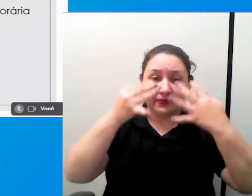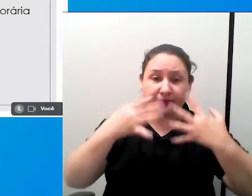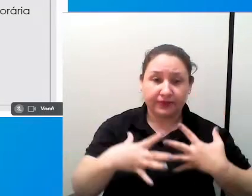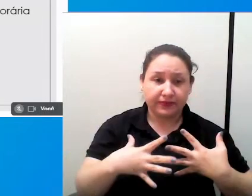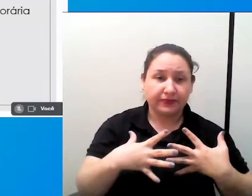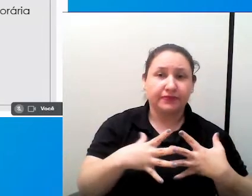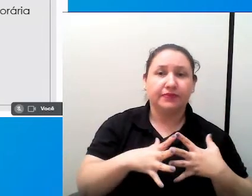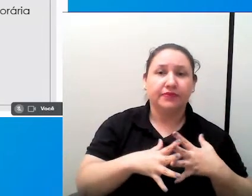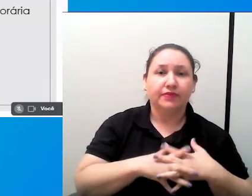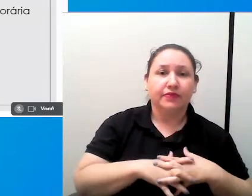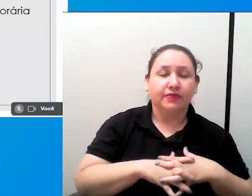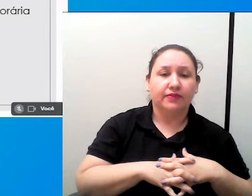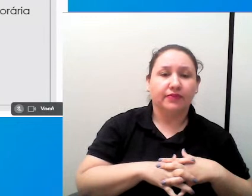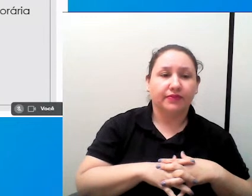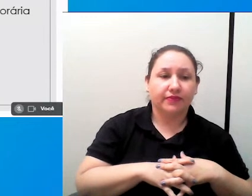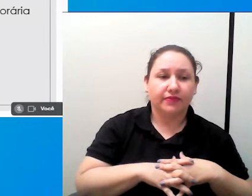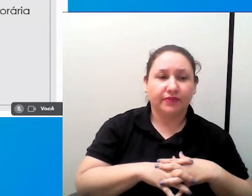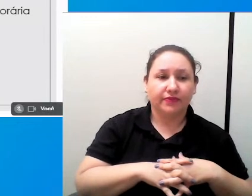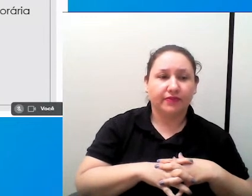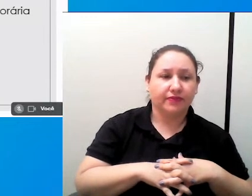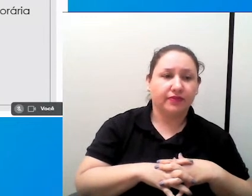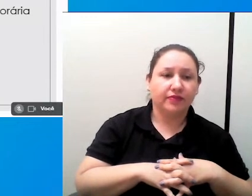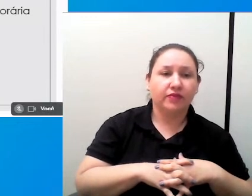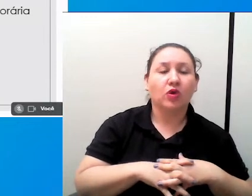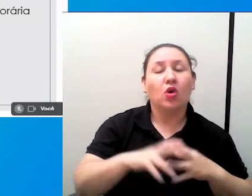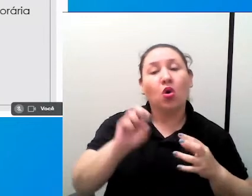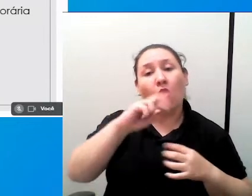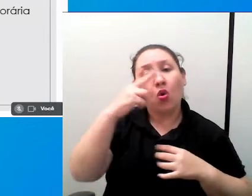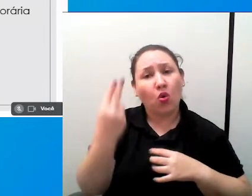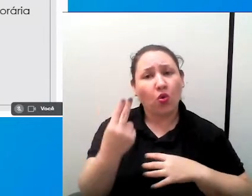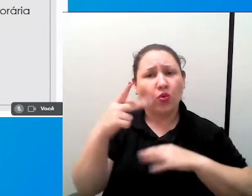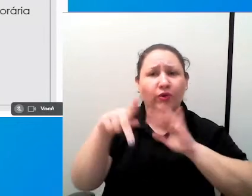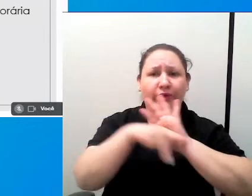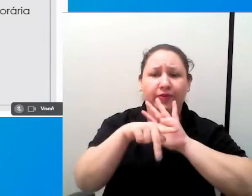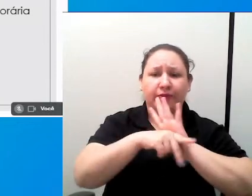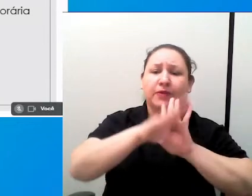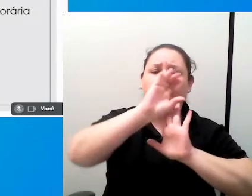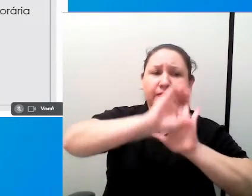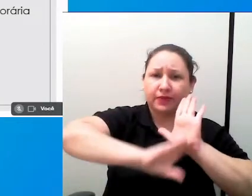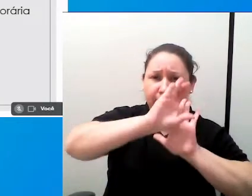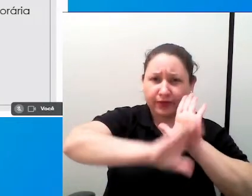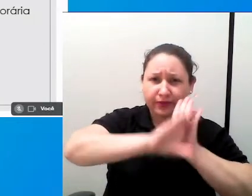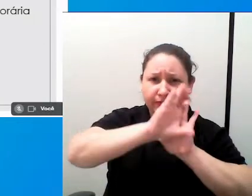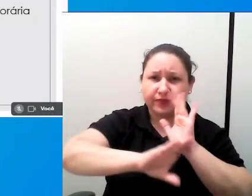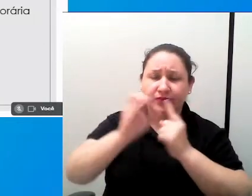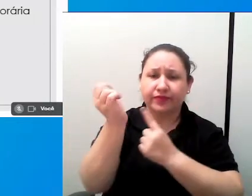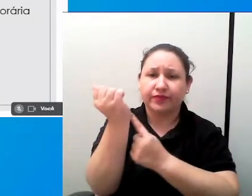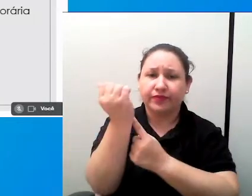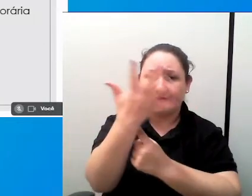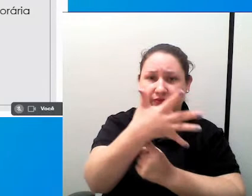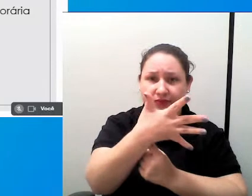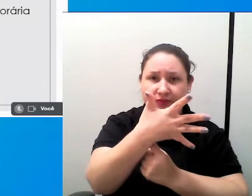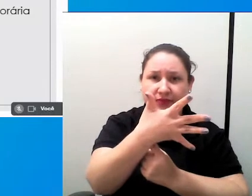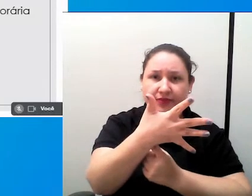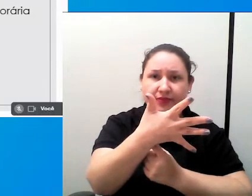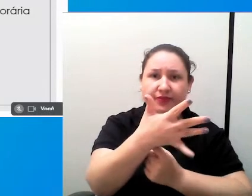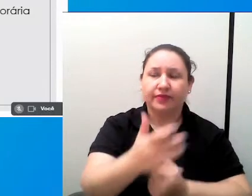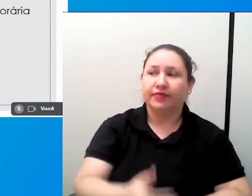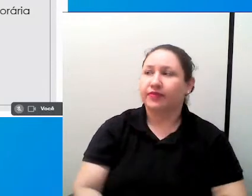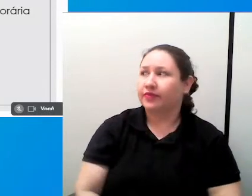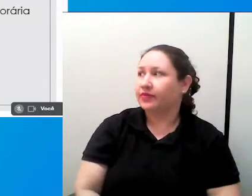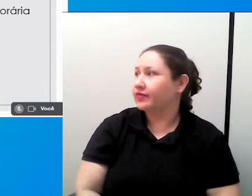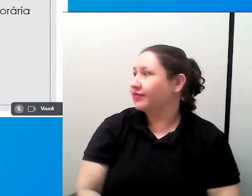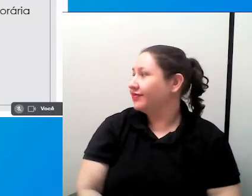de extensão, ou como unidade curricular específica de extensão. No nosso caso, aqui na